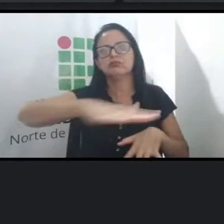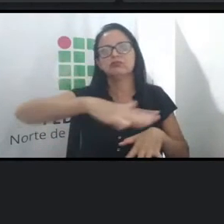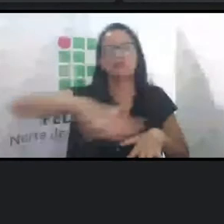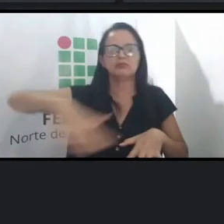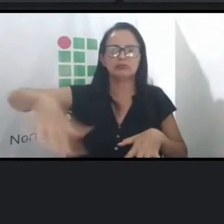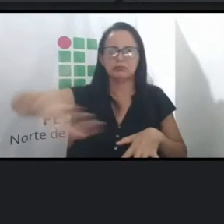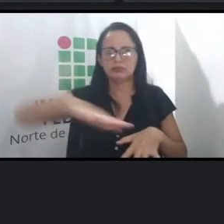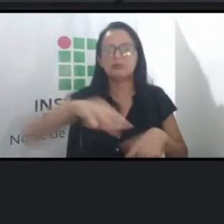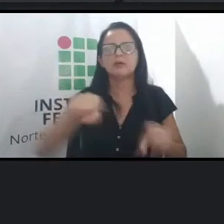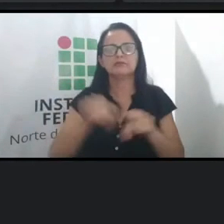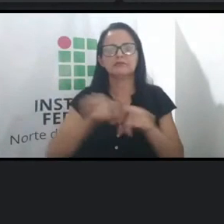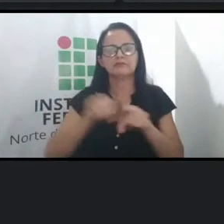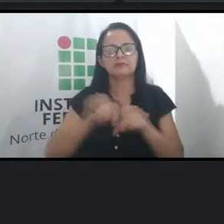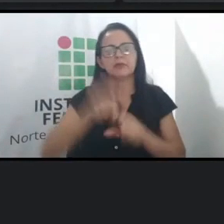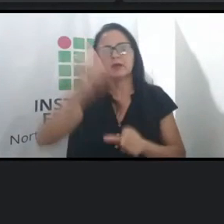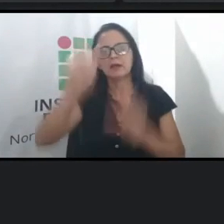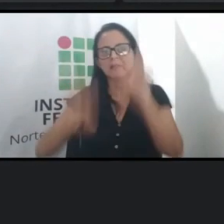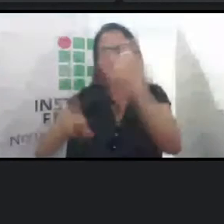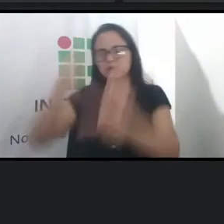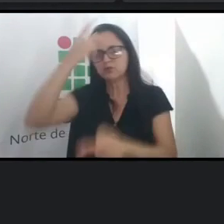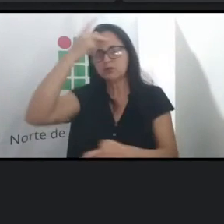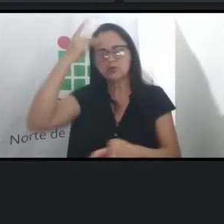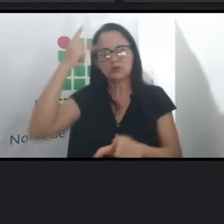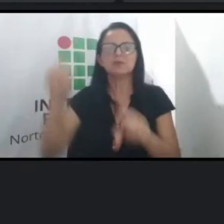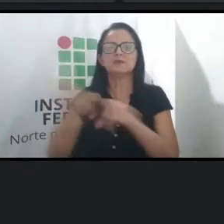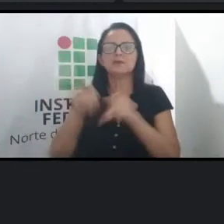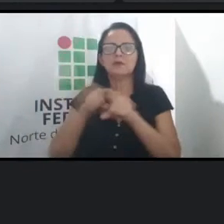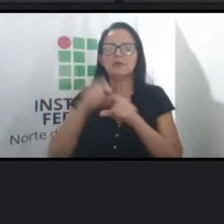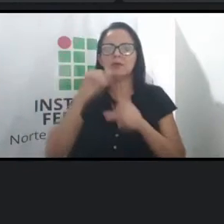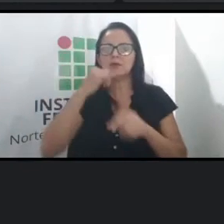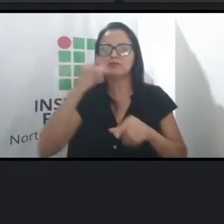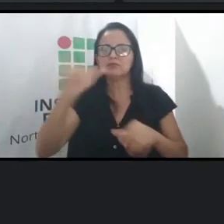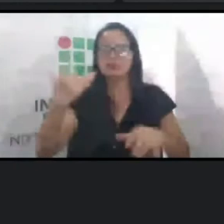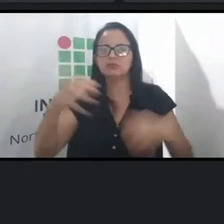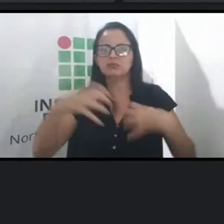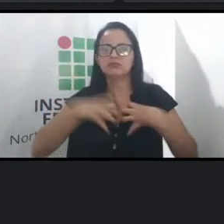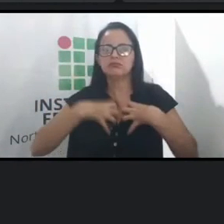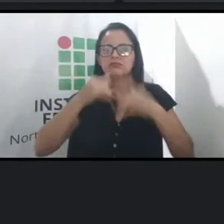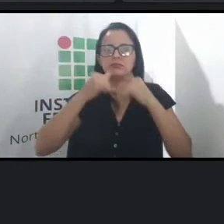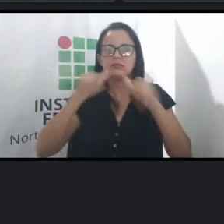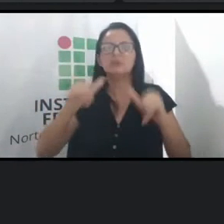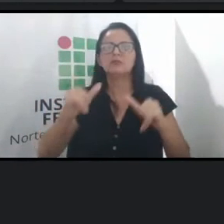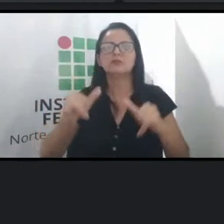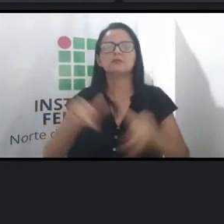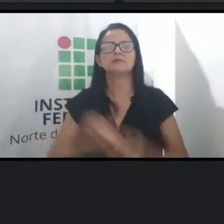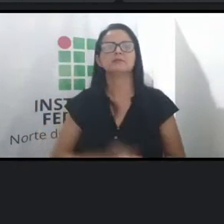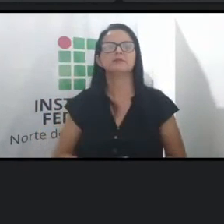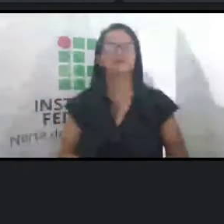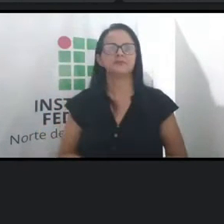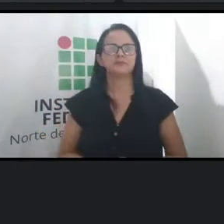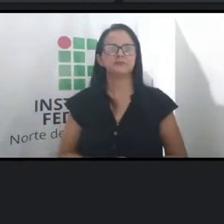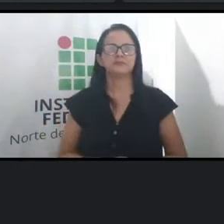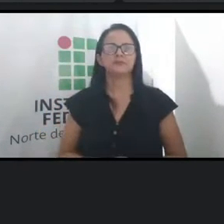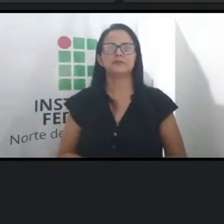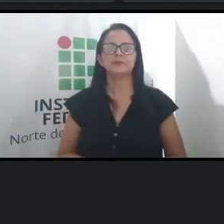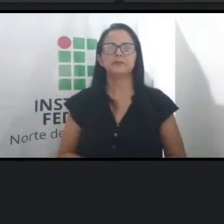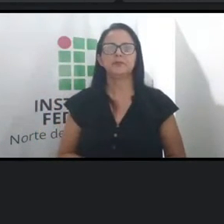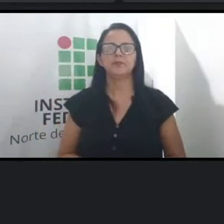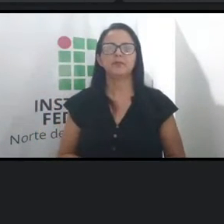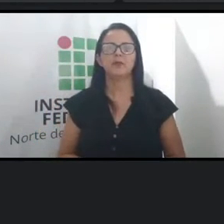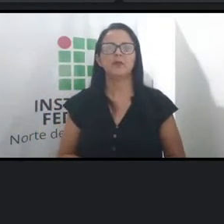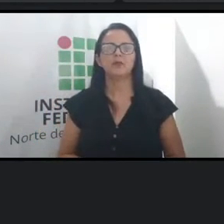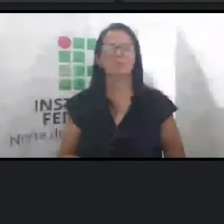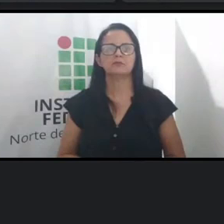eletrocutar os banhistas aí, no caso, quem está na piscina. Outra coisa que verificamos aqui também na foto, na primeira